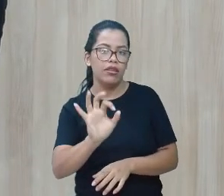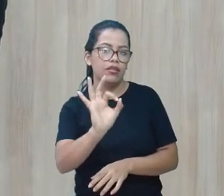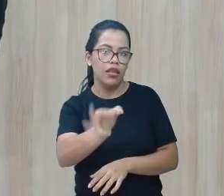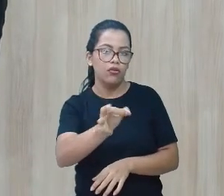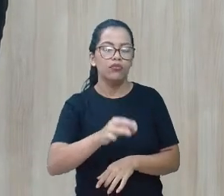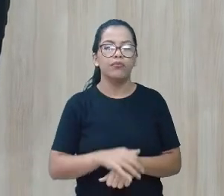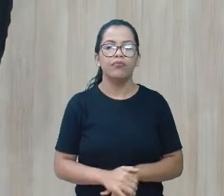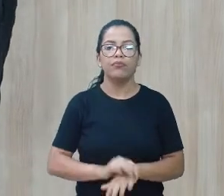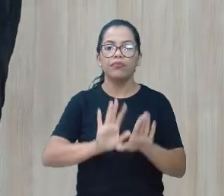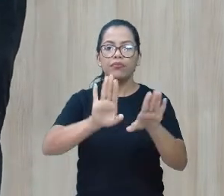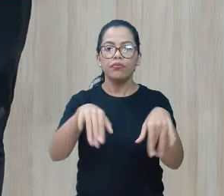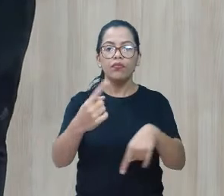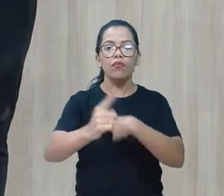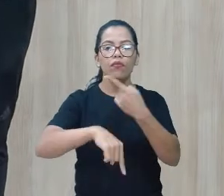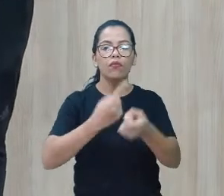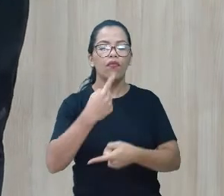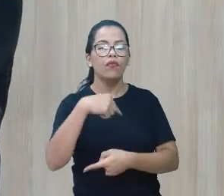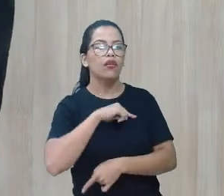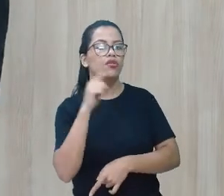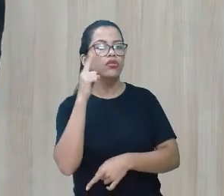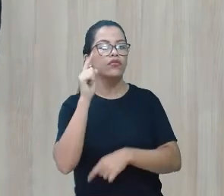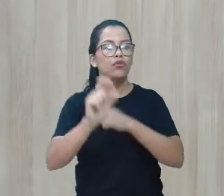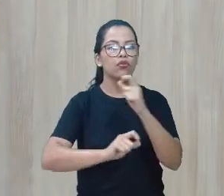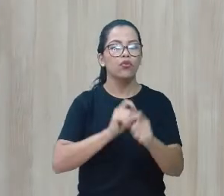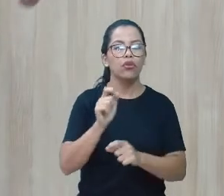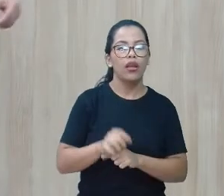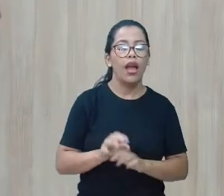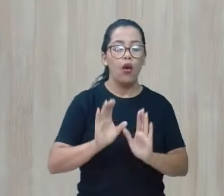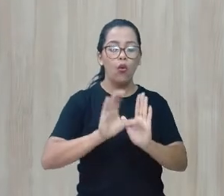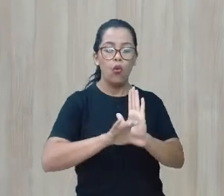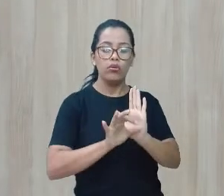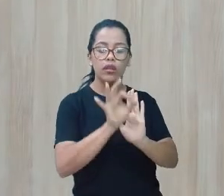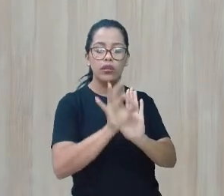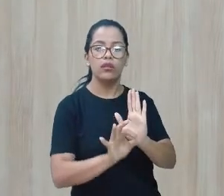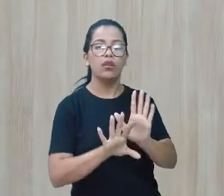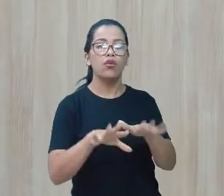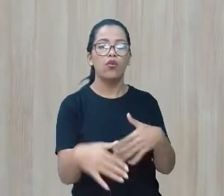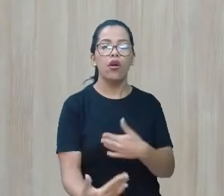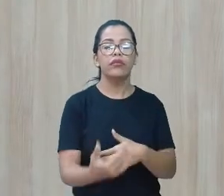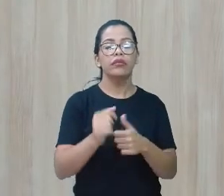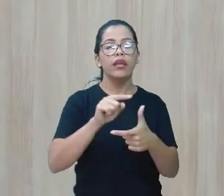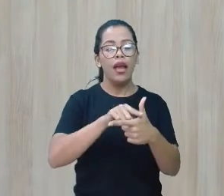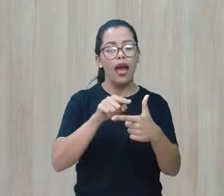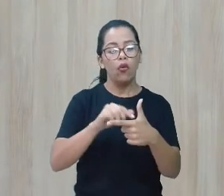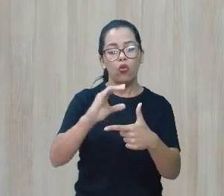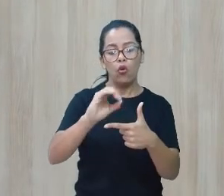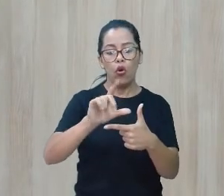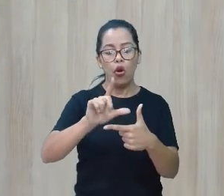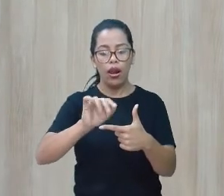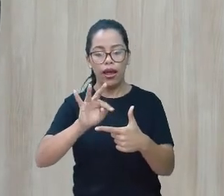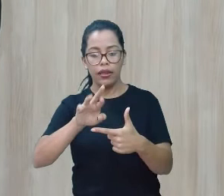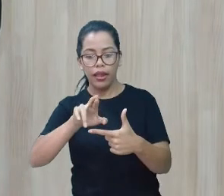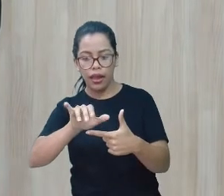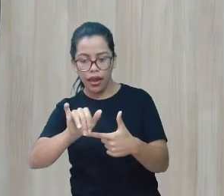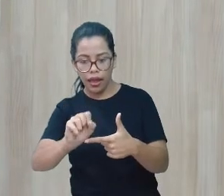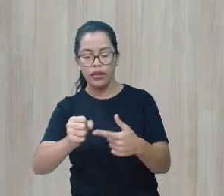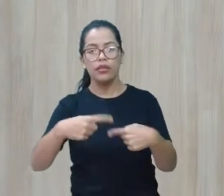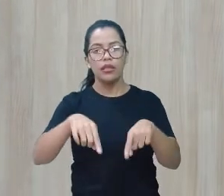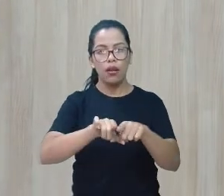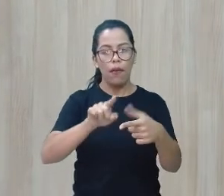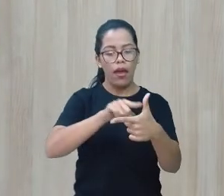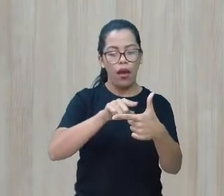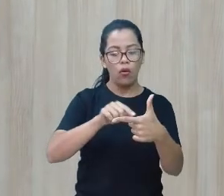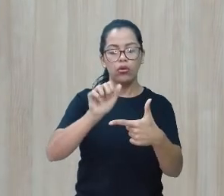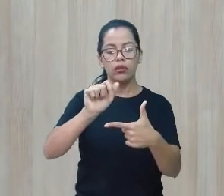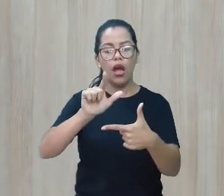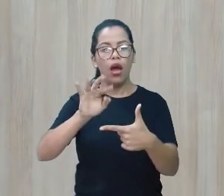certo? Depois, a gente viu aí a definição de ângulos colaterais e ângulos alternos, tá bom? Então, a